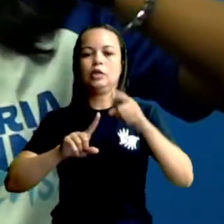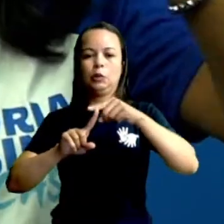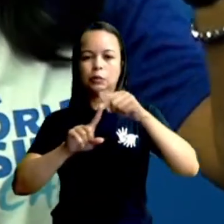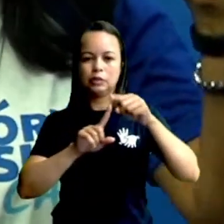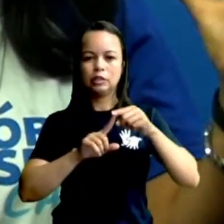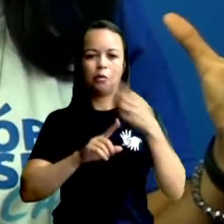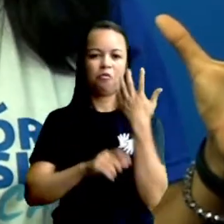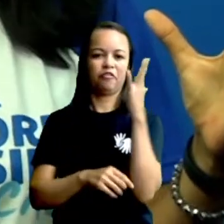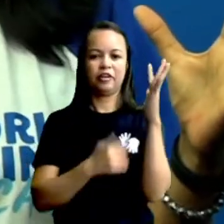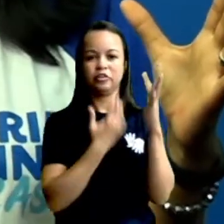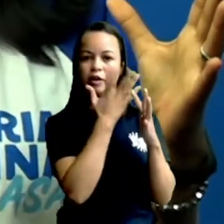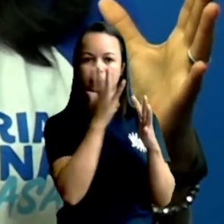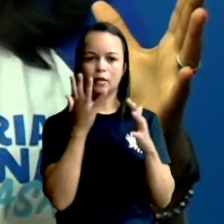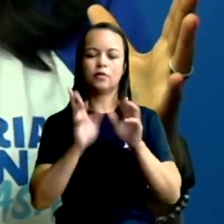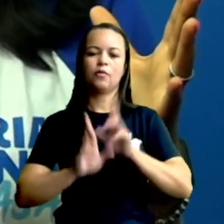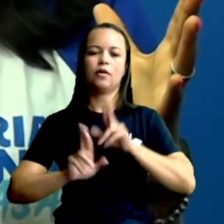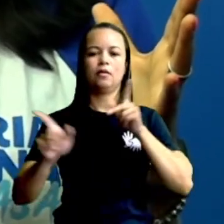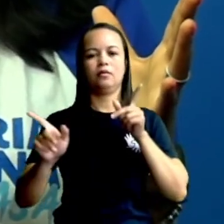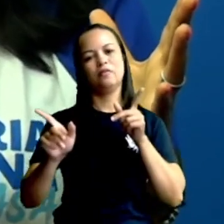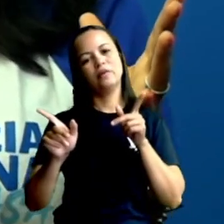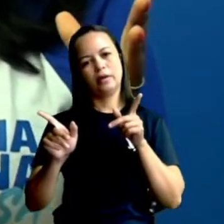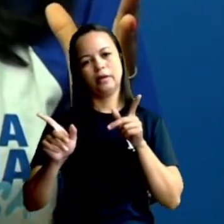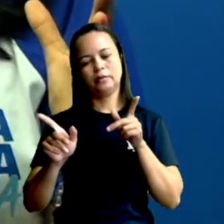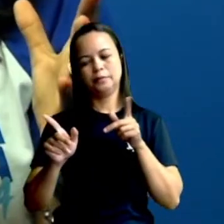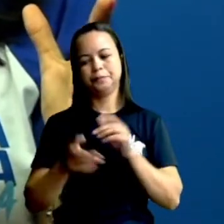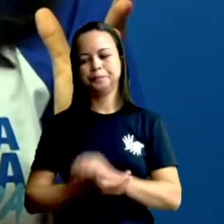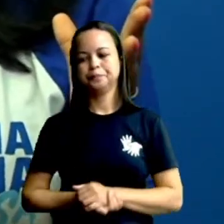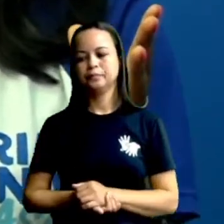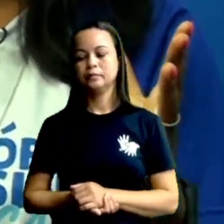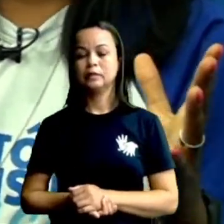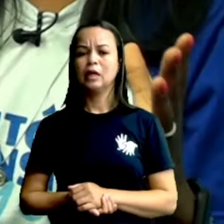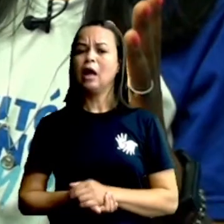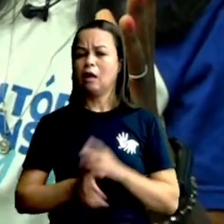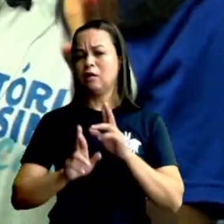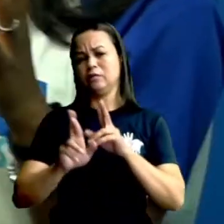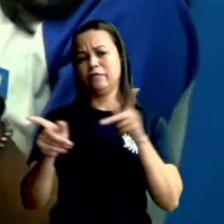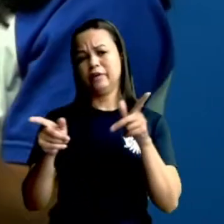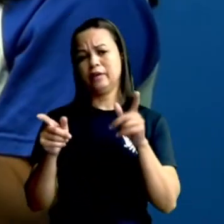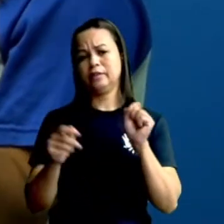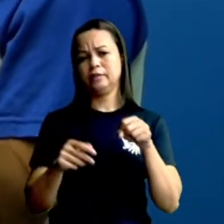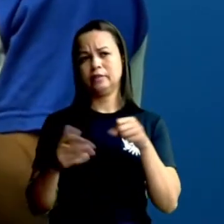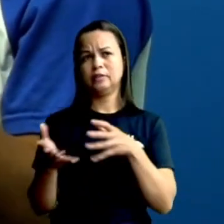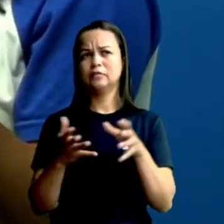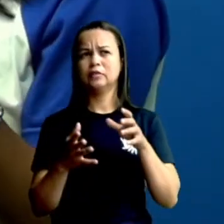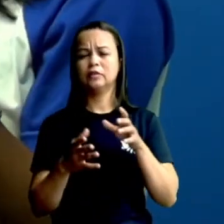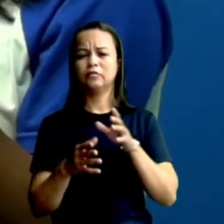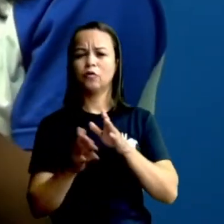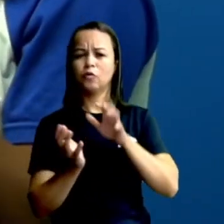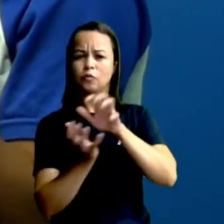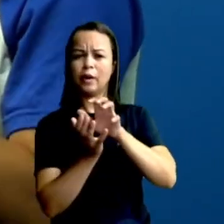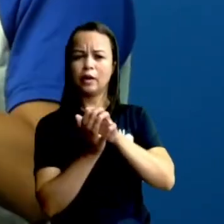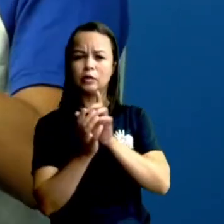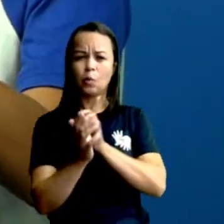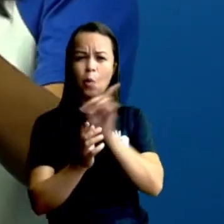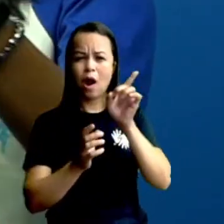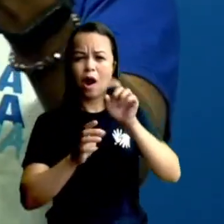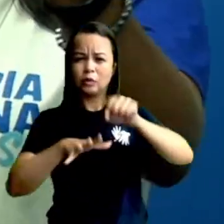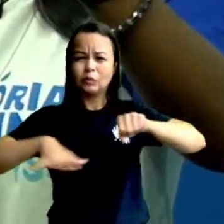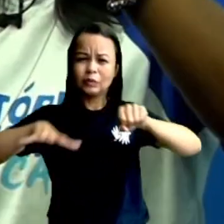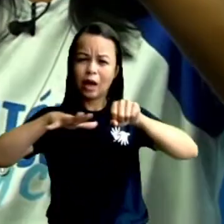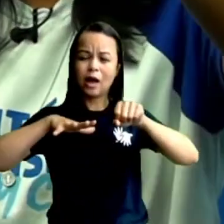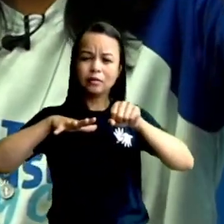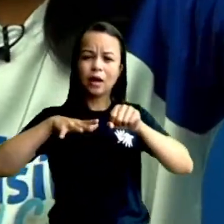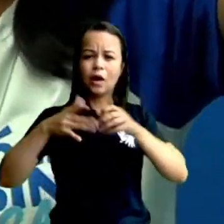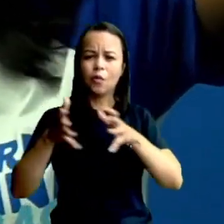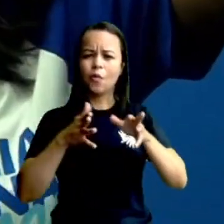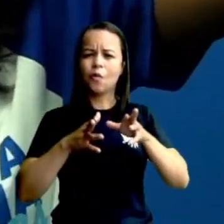de acordo com o clima daquele local, tá bom? É diferente. Se você for lá no sertão de Pernambuco, as plantas de lá é diferente